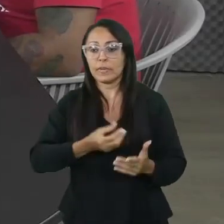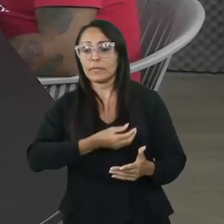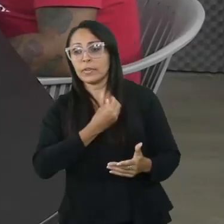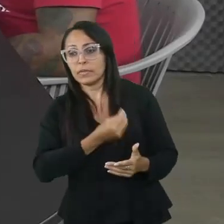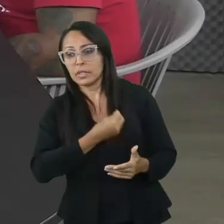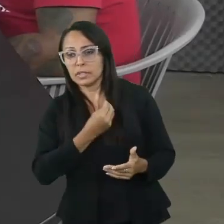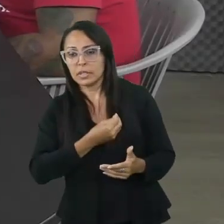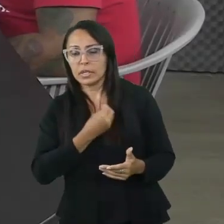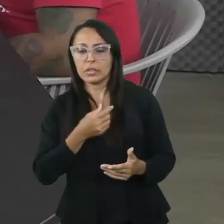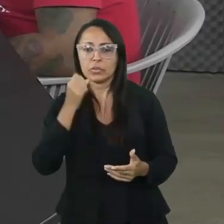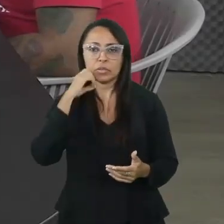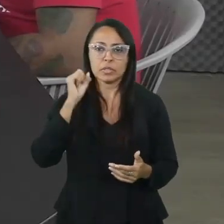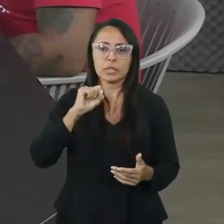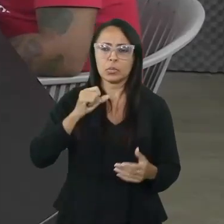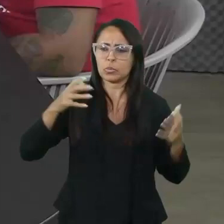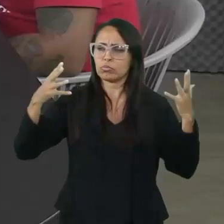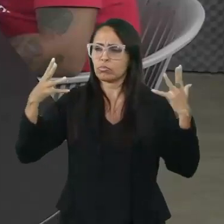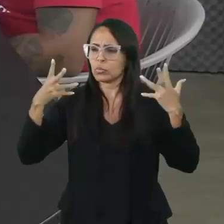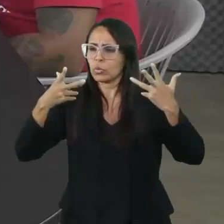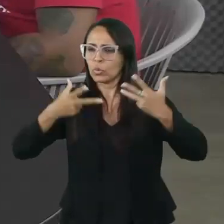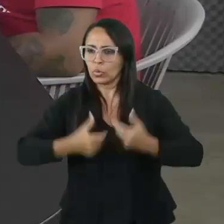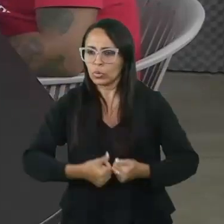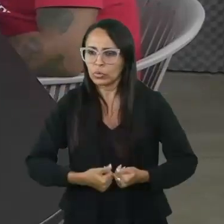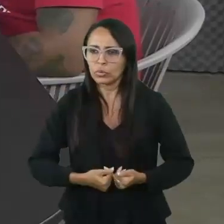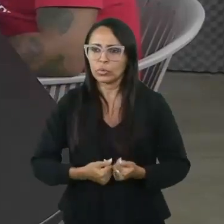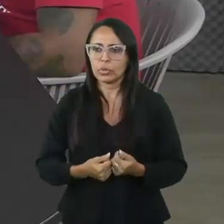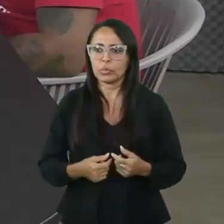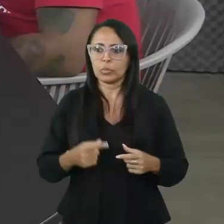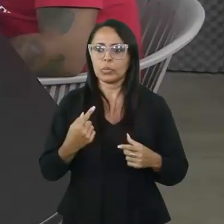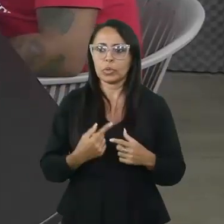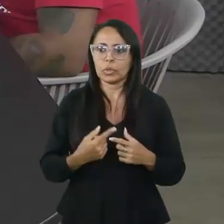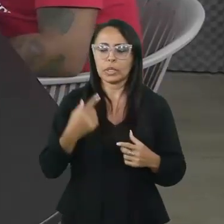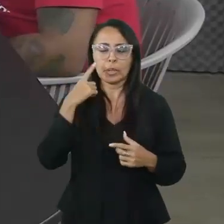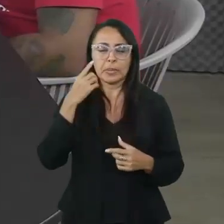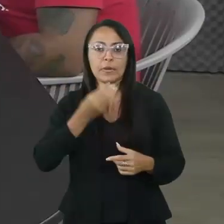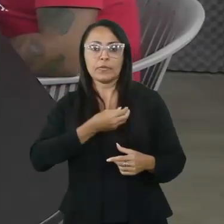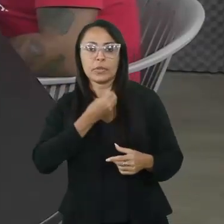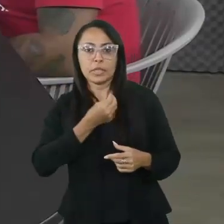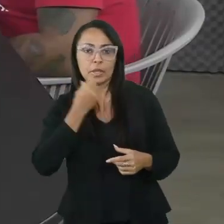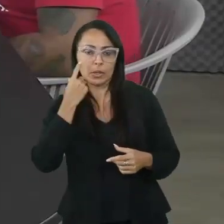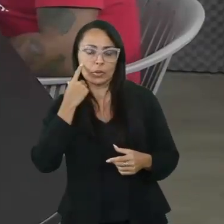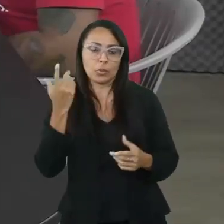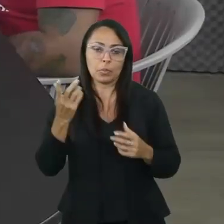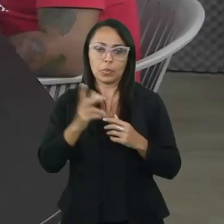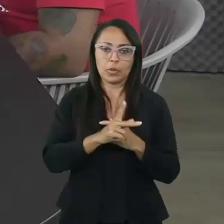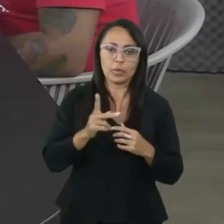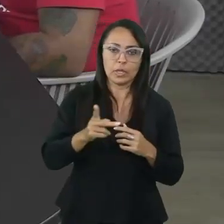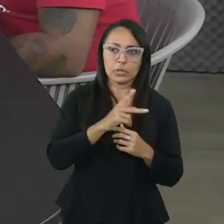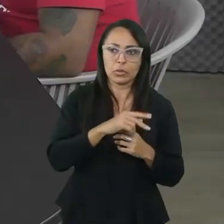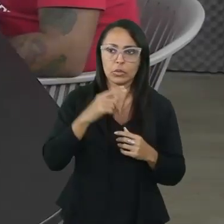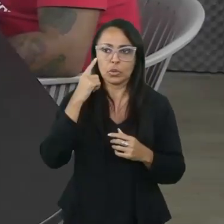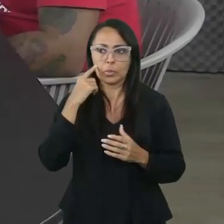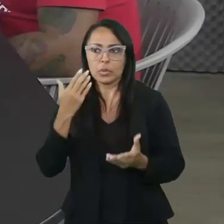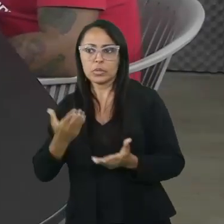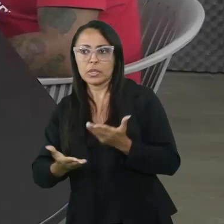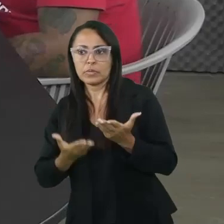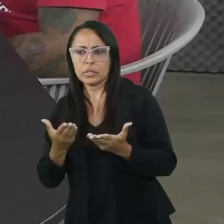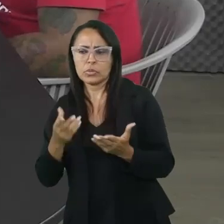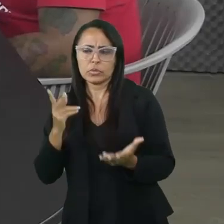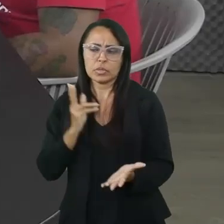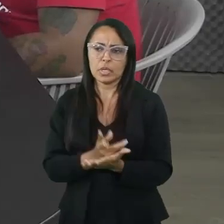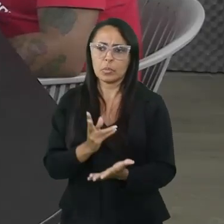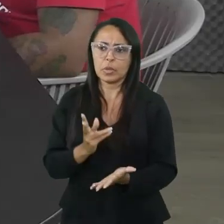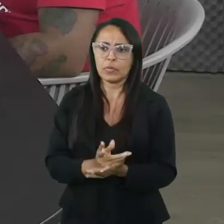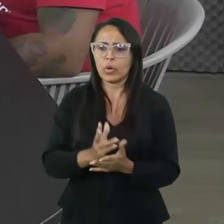a comunidade como um todo, né? Porque na minha vida enquanto professor, todos os meus serviços sempre foram